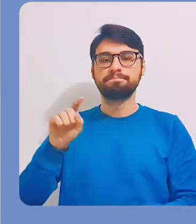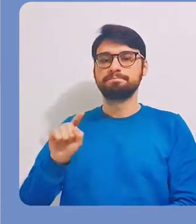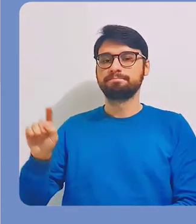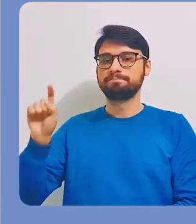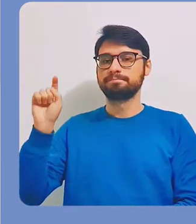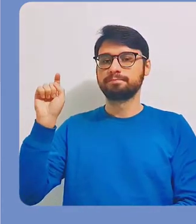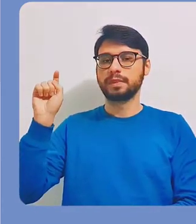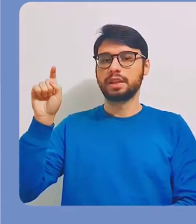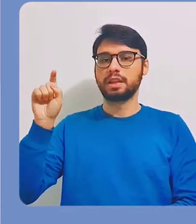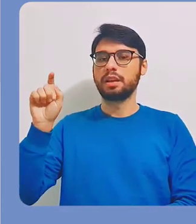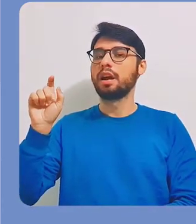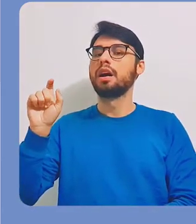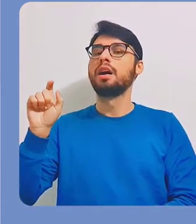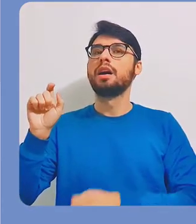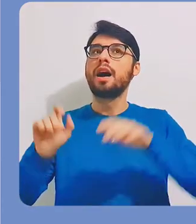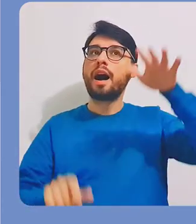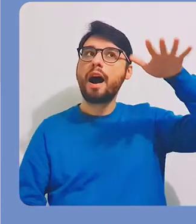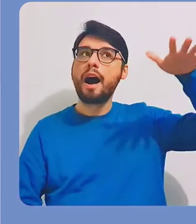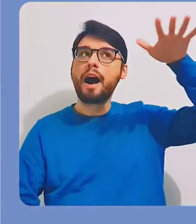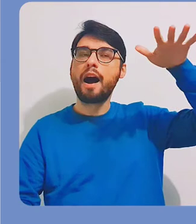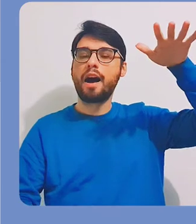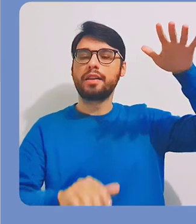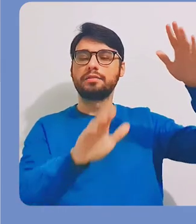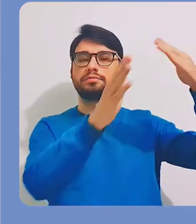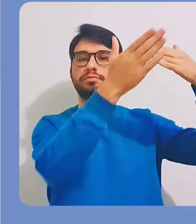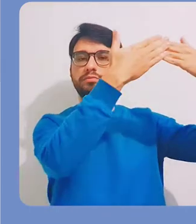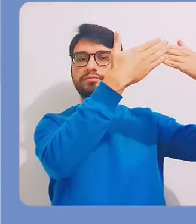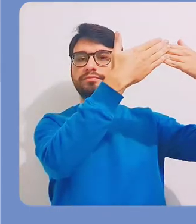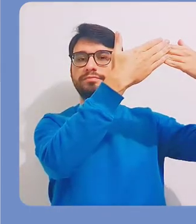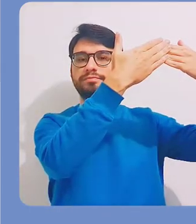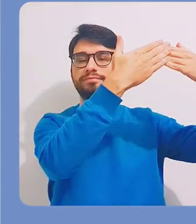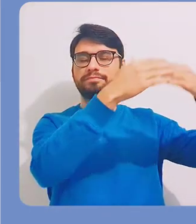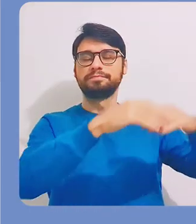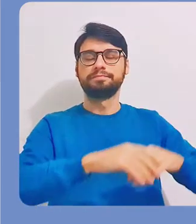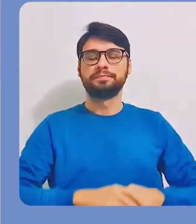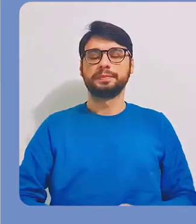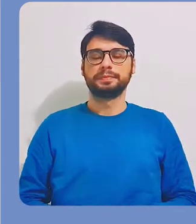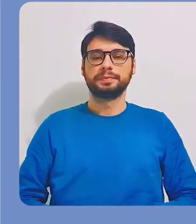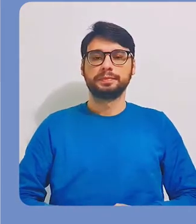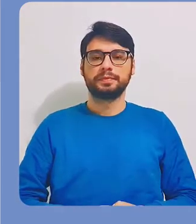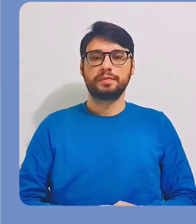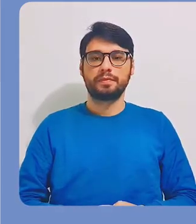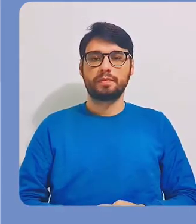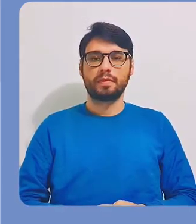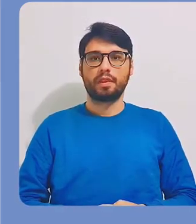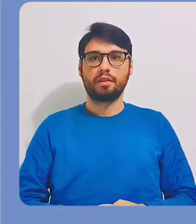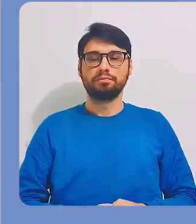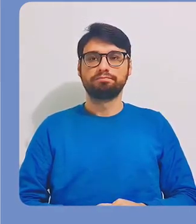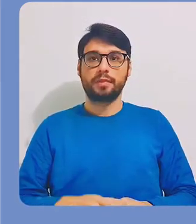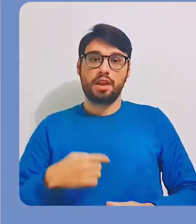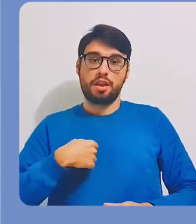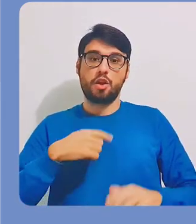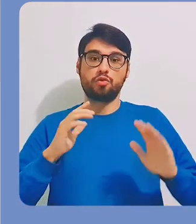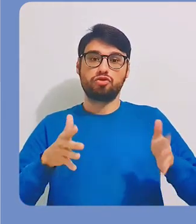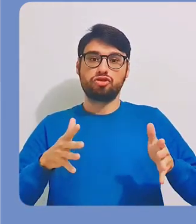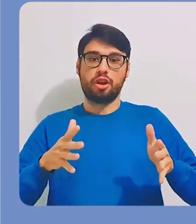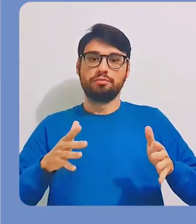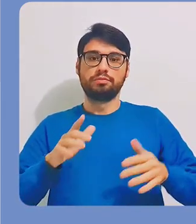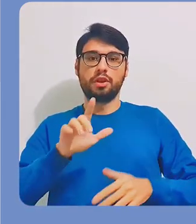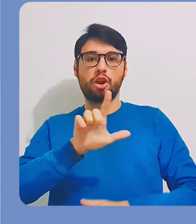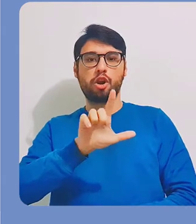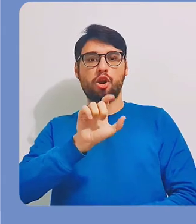website recém-criado, a gente deve clicar na área restrita na parte superior direita do site.